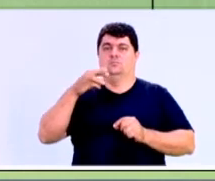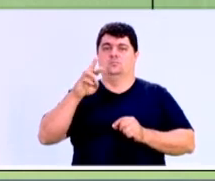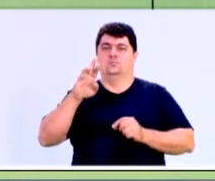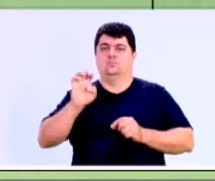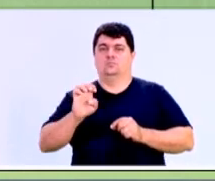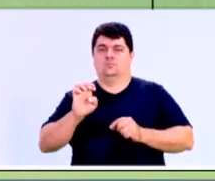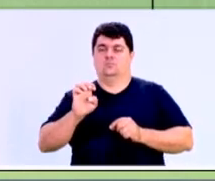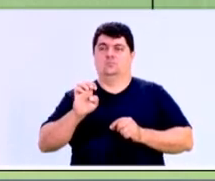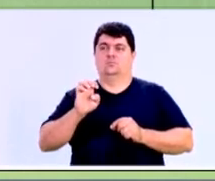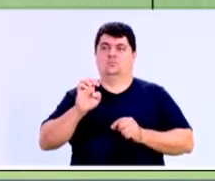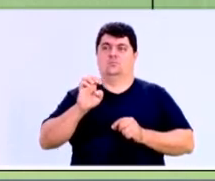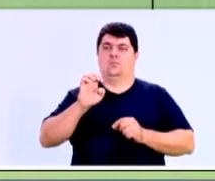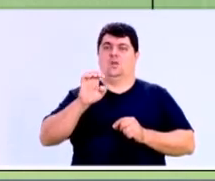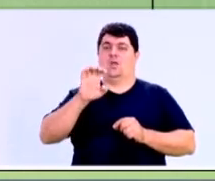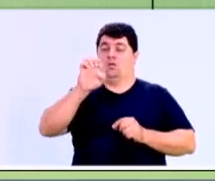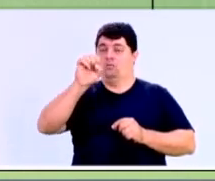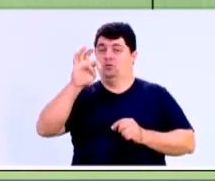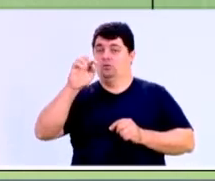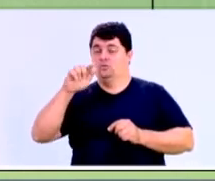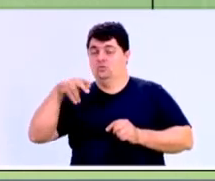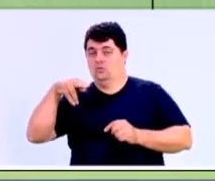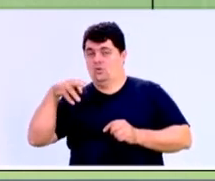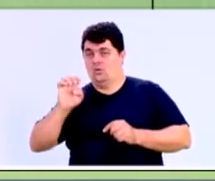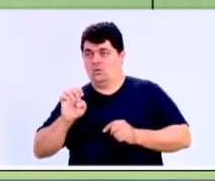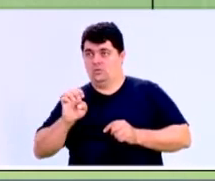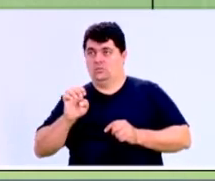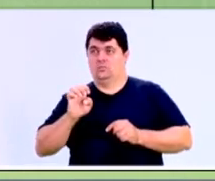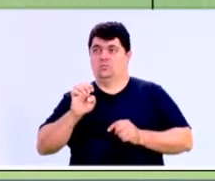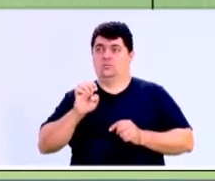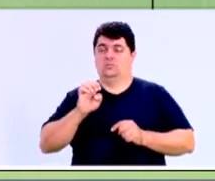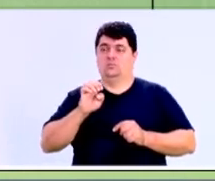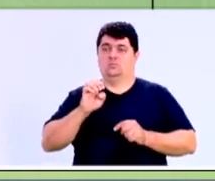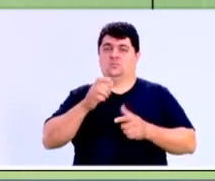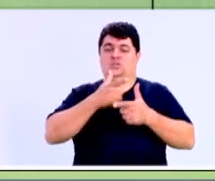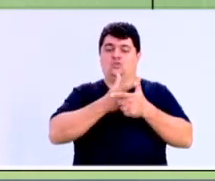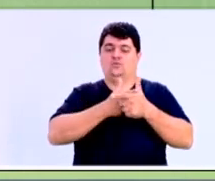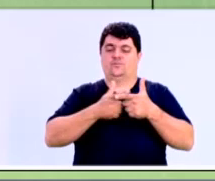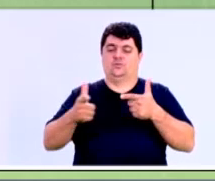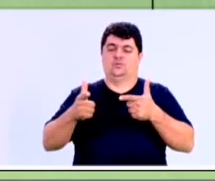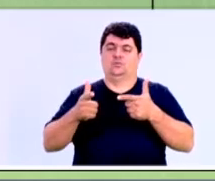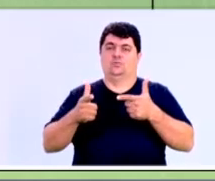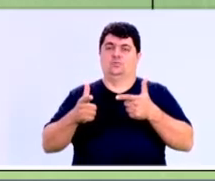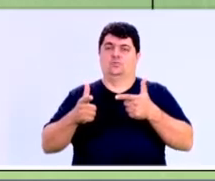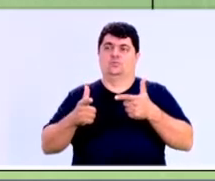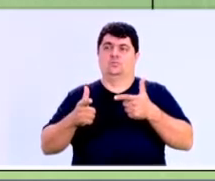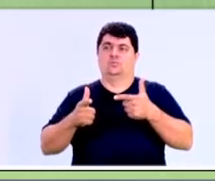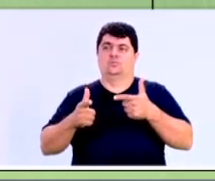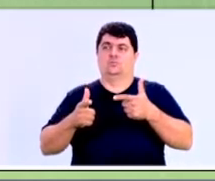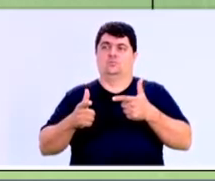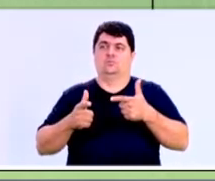meu estoque, né, dividido